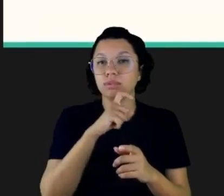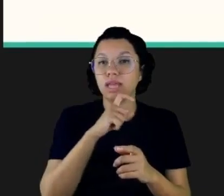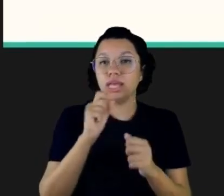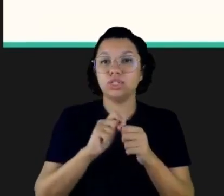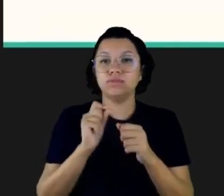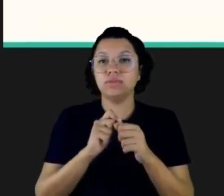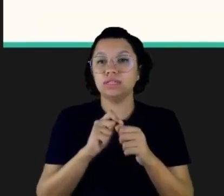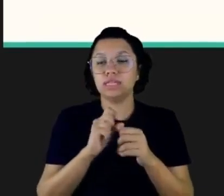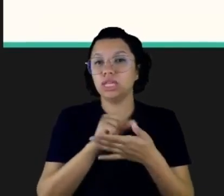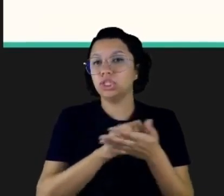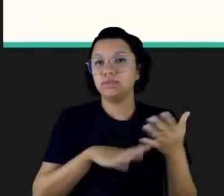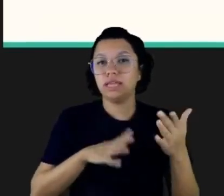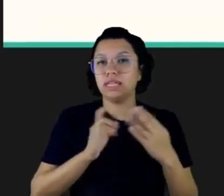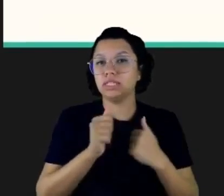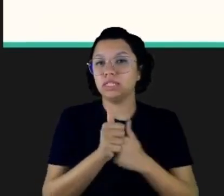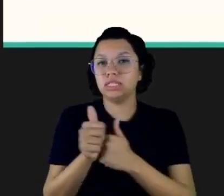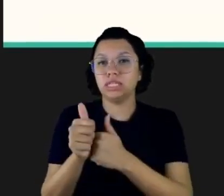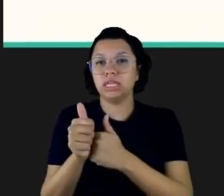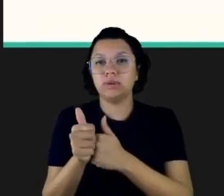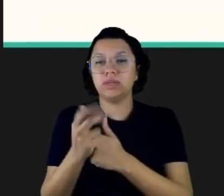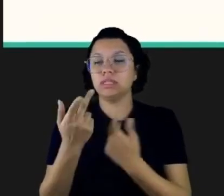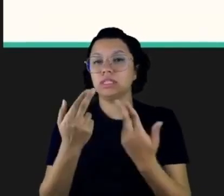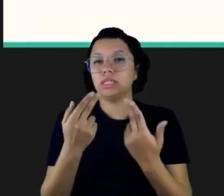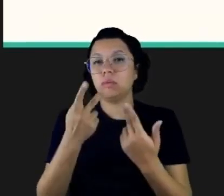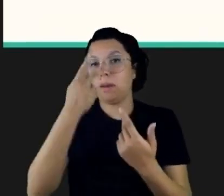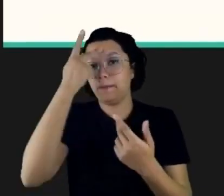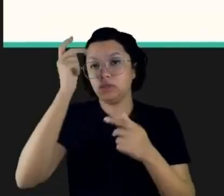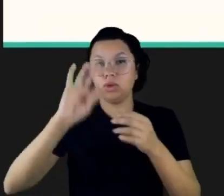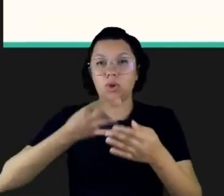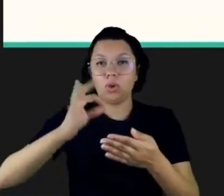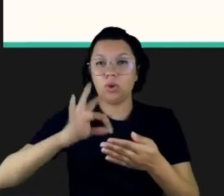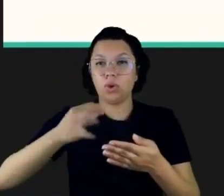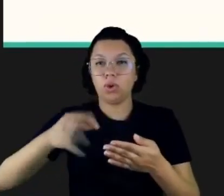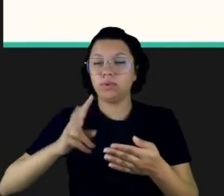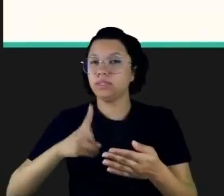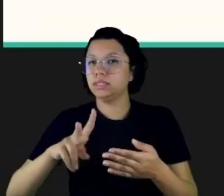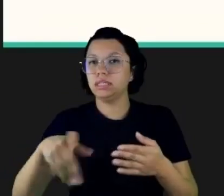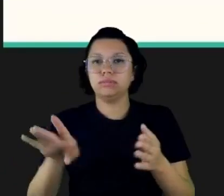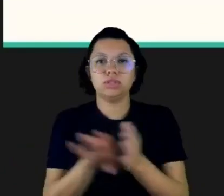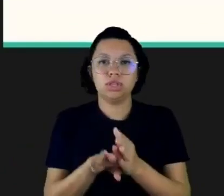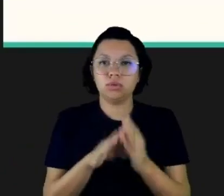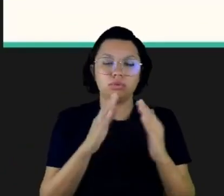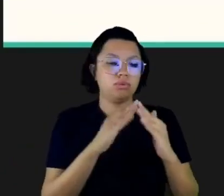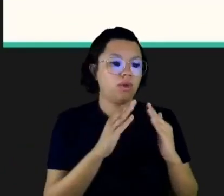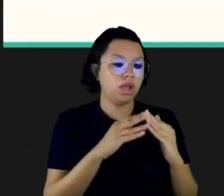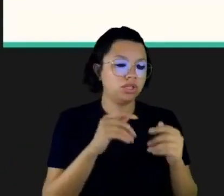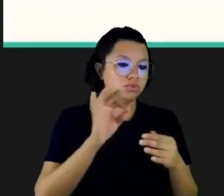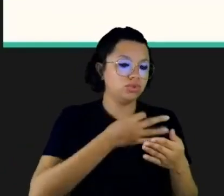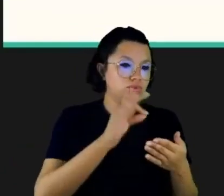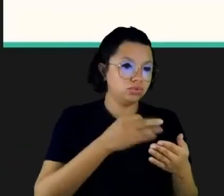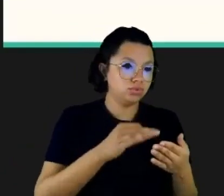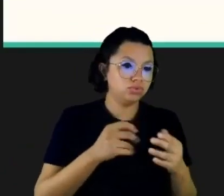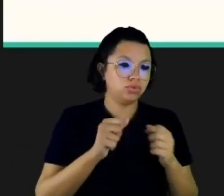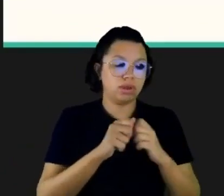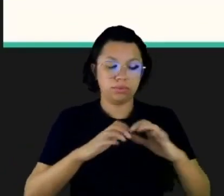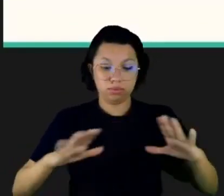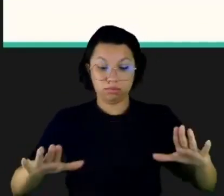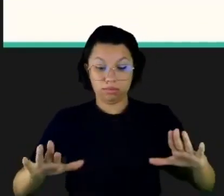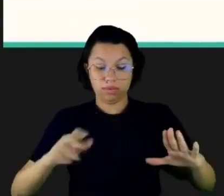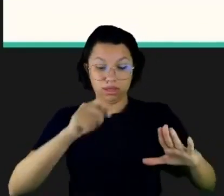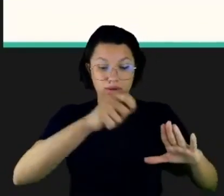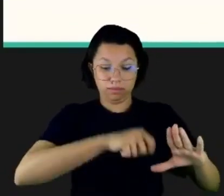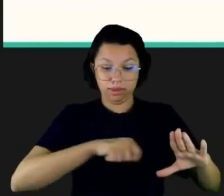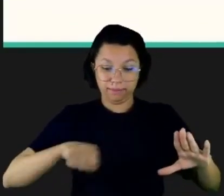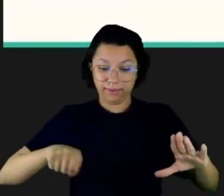chegou ali no quartinho de costura dela, sabia que tinha que abrir o pano, colocar o molde, recortar, marcar com